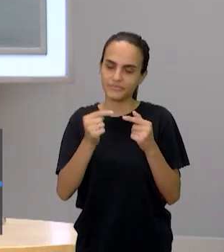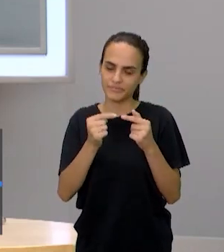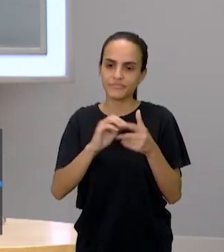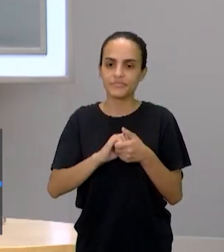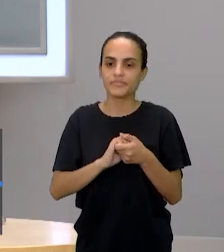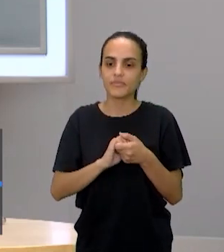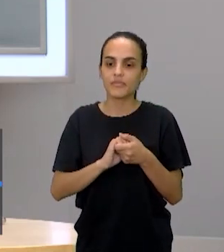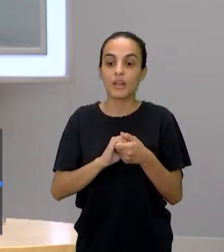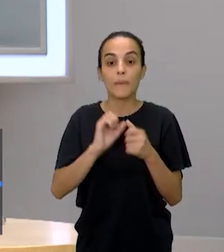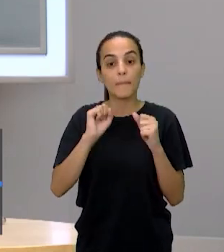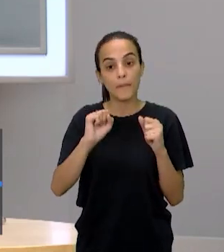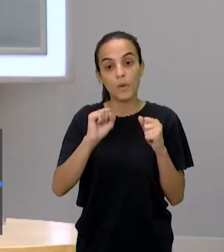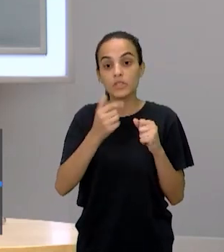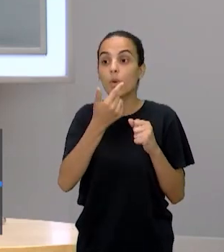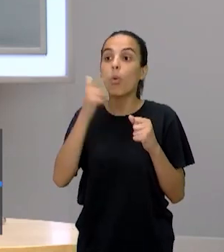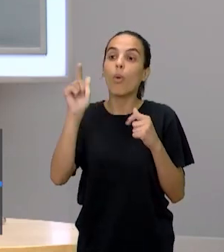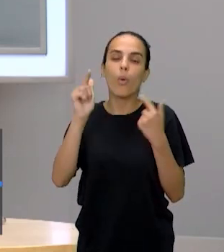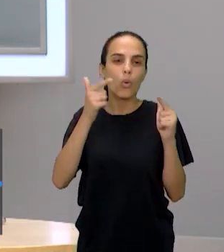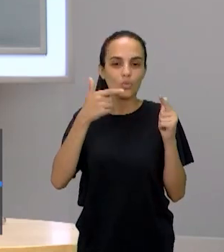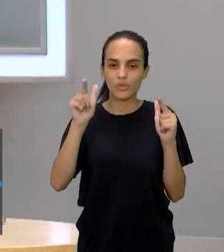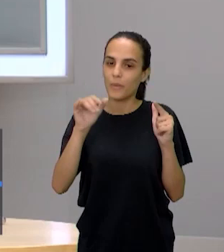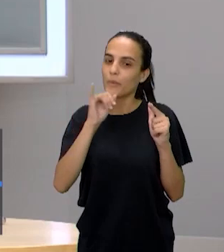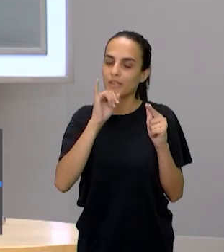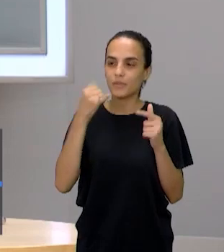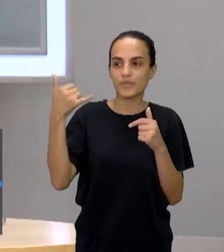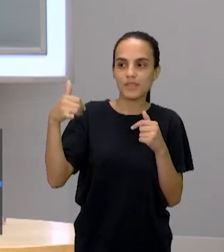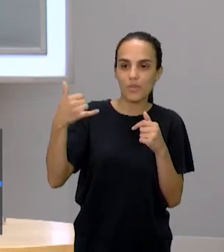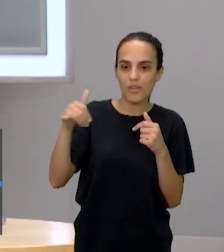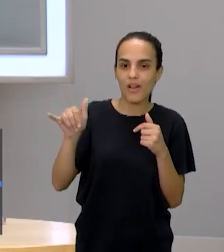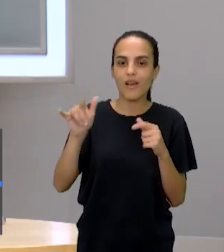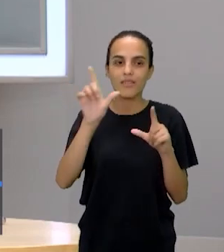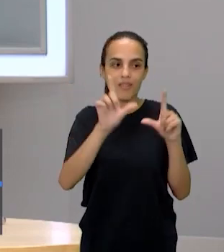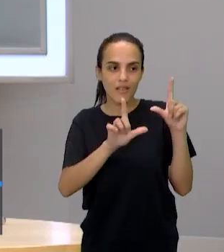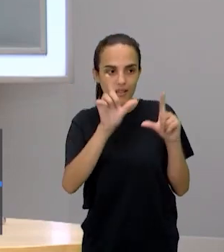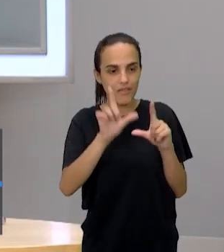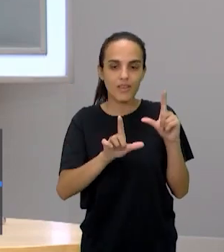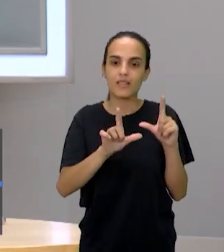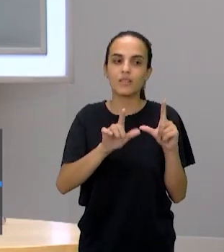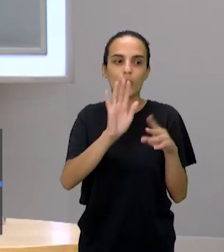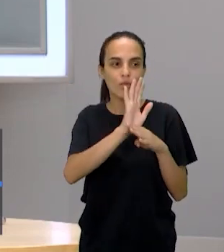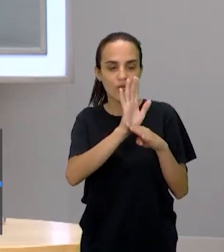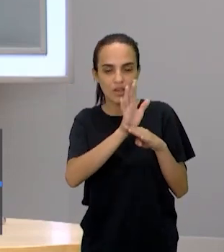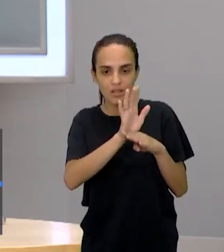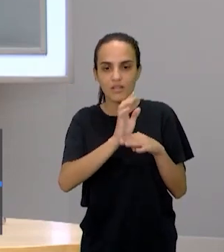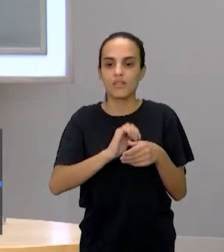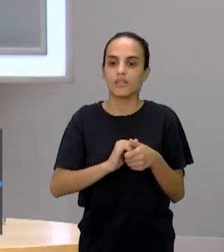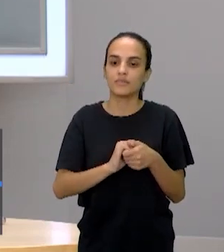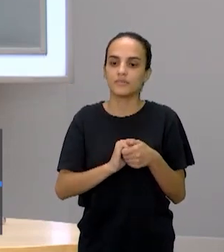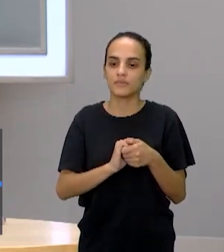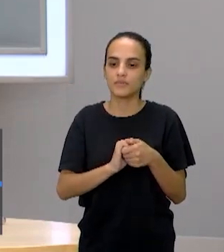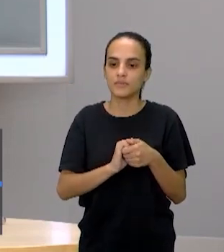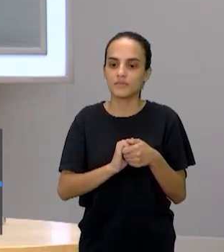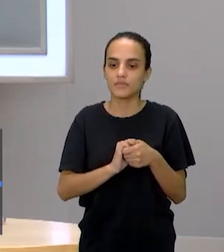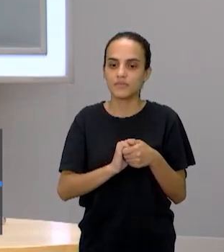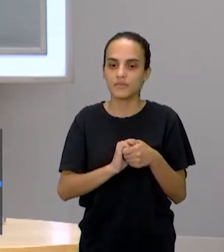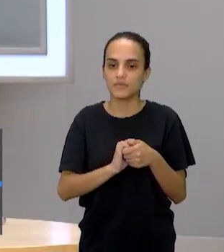posso dizer o acesso a outras mídias, né? Celular, televisão, cinema,